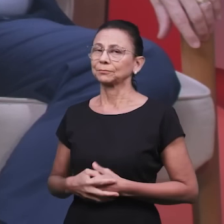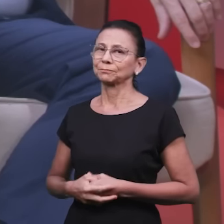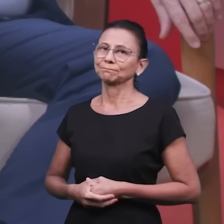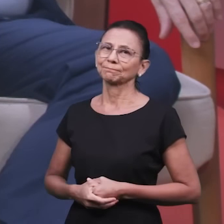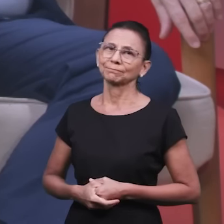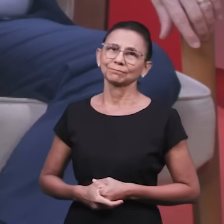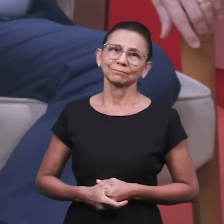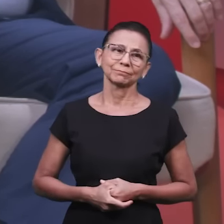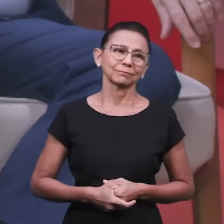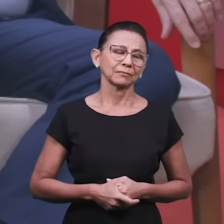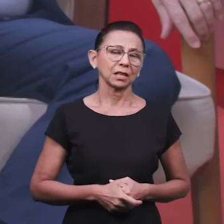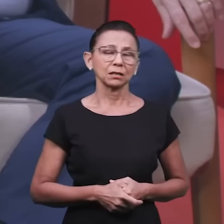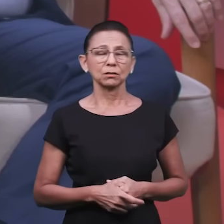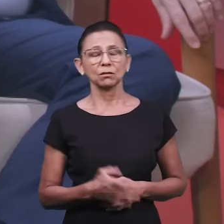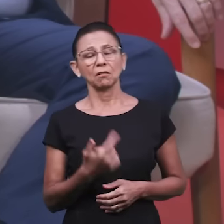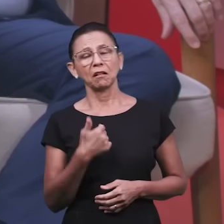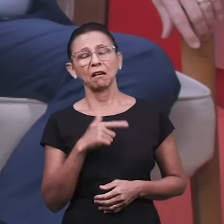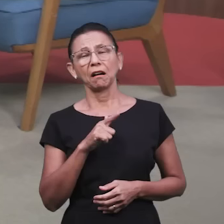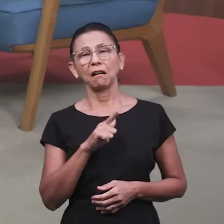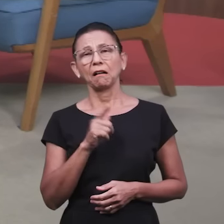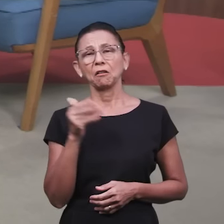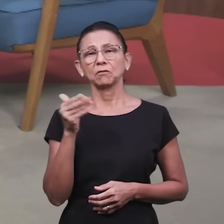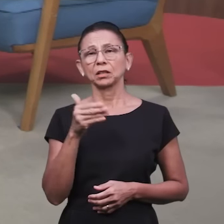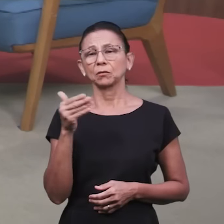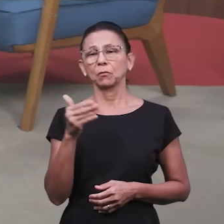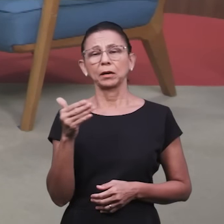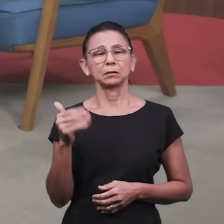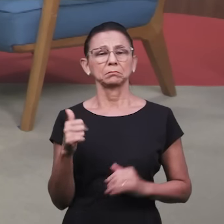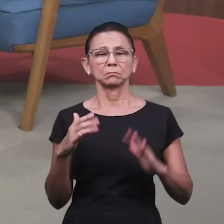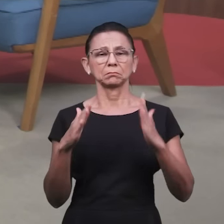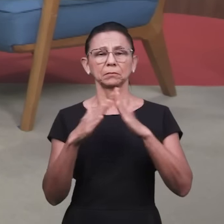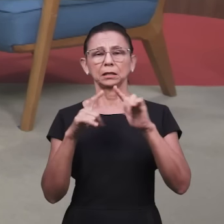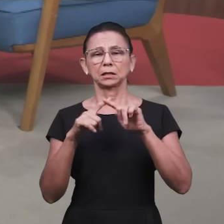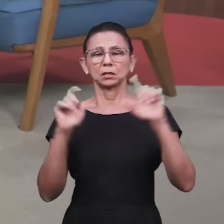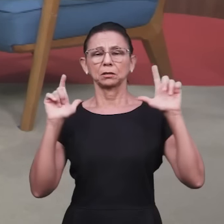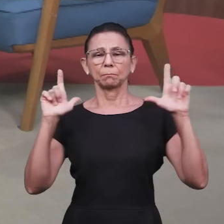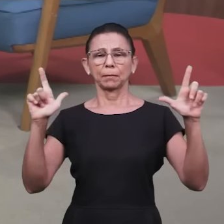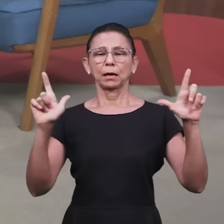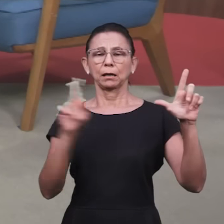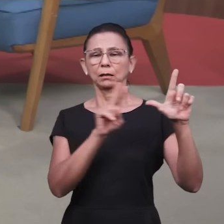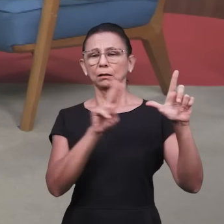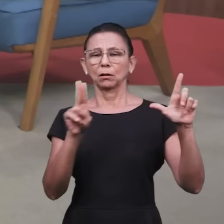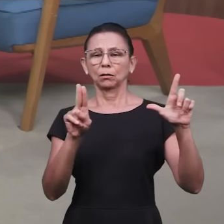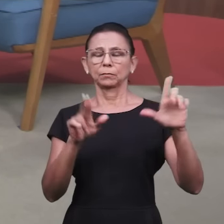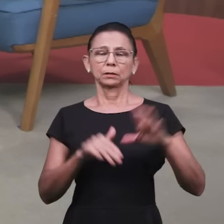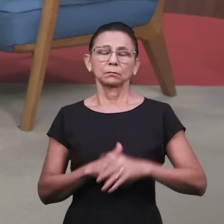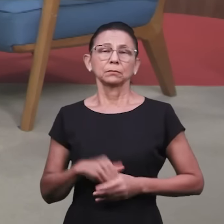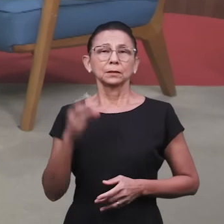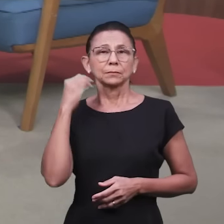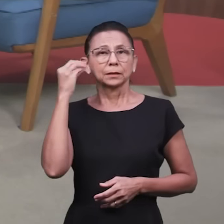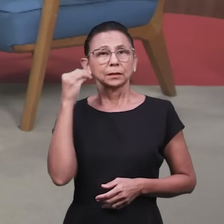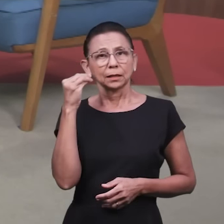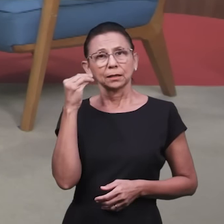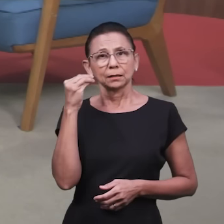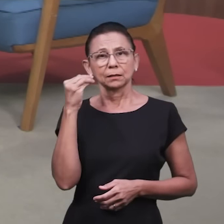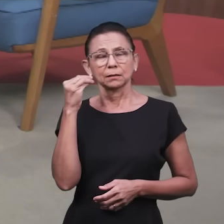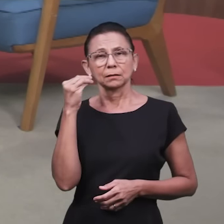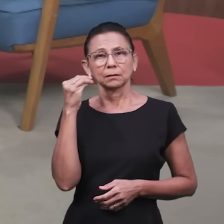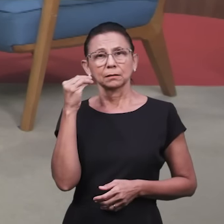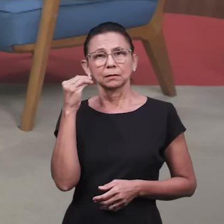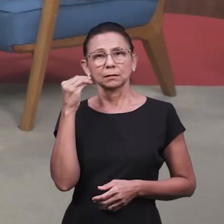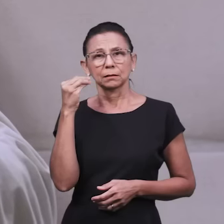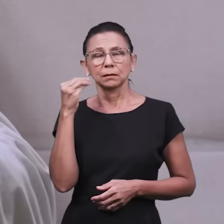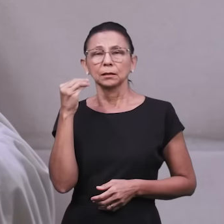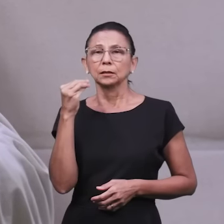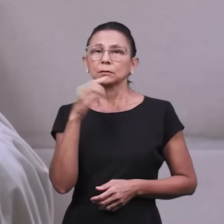é apenas um rótulo, né? Mas não há conteúdo. Agora, o capítulo 5